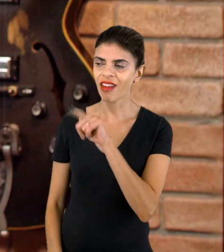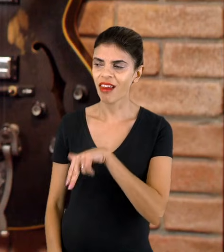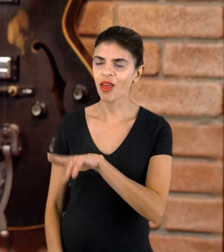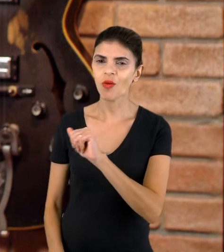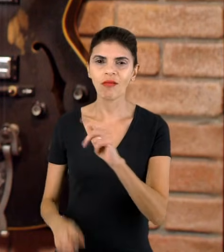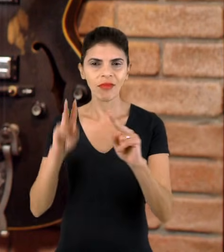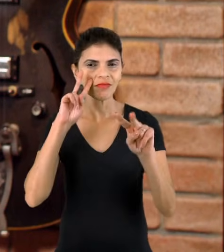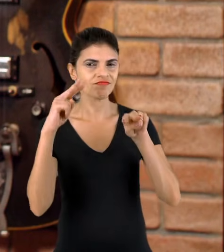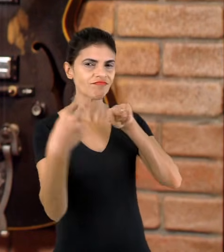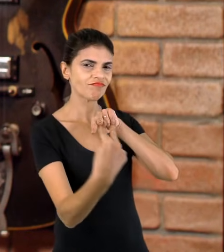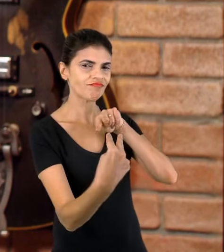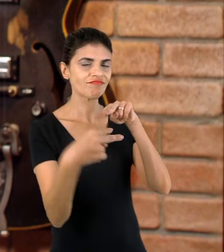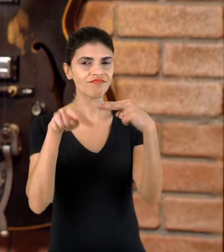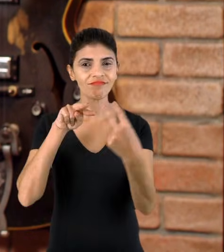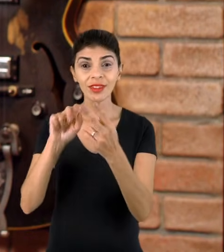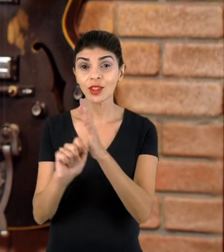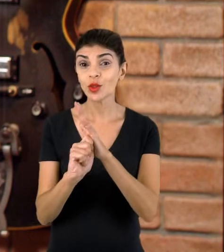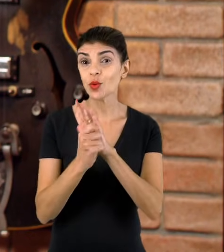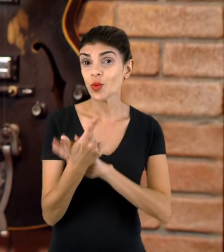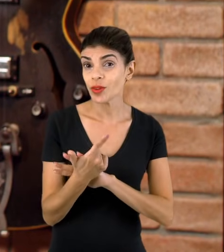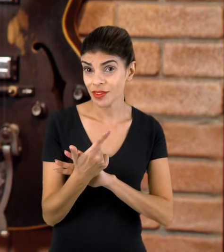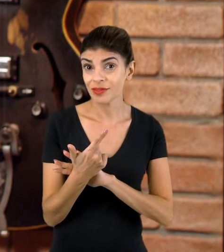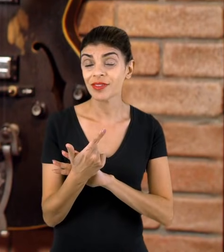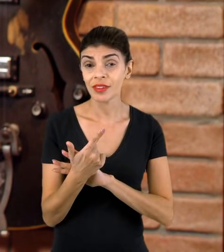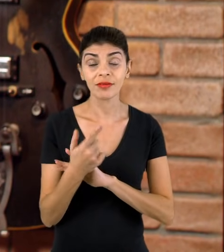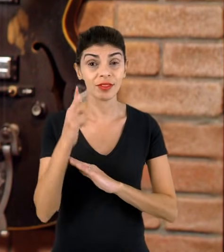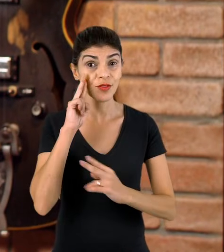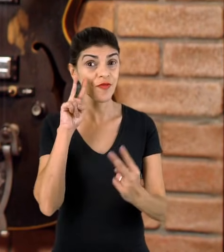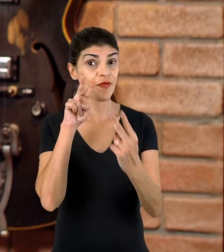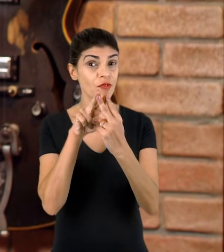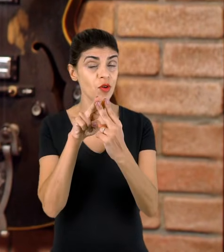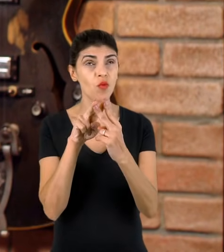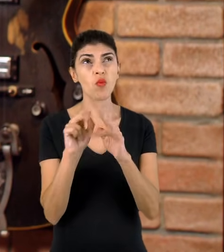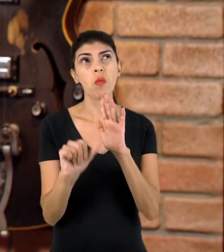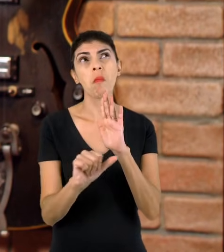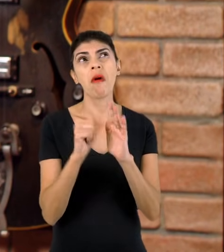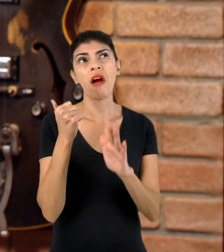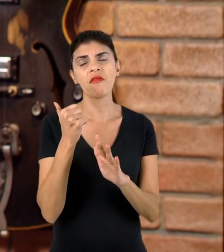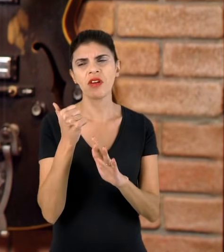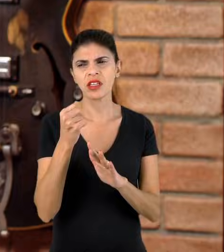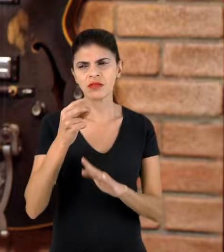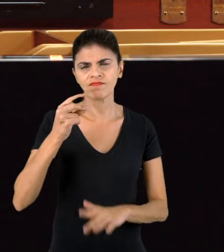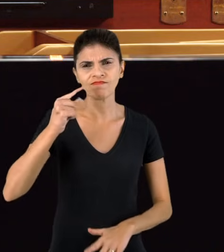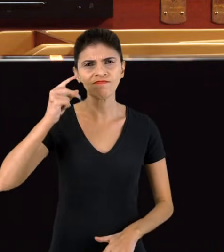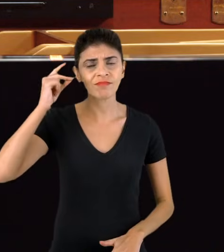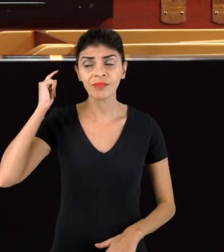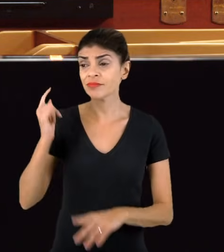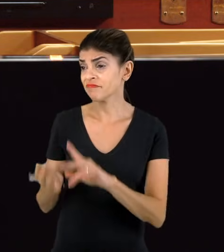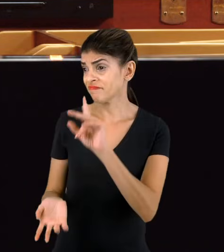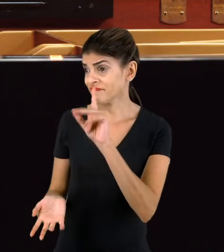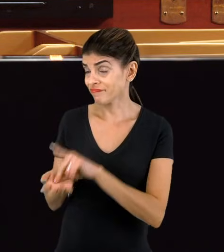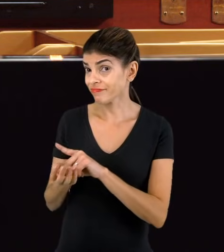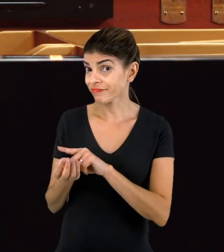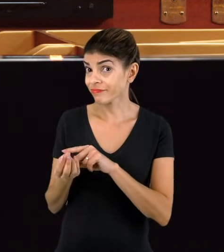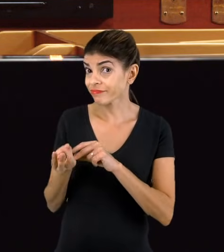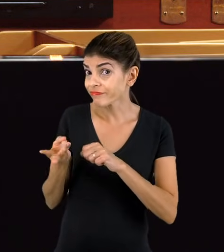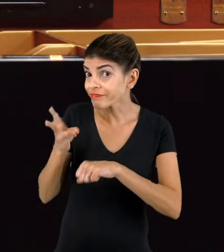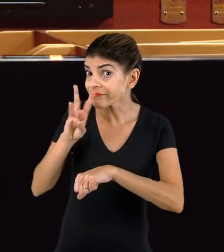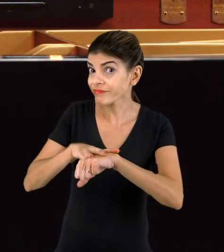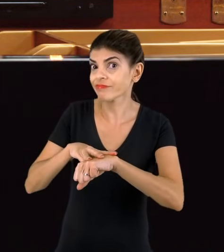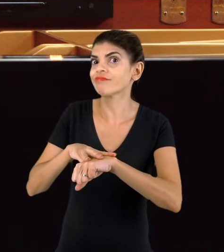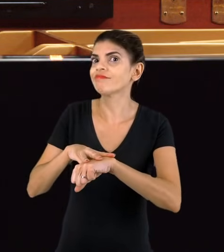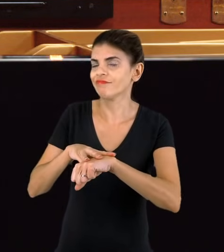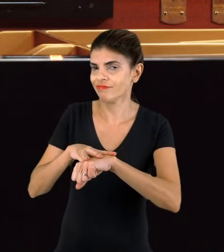A gente tá se vendo pela segunda vez na vida. A gente se viu uma vez a... Na verdade, pela